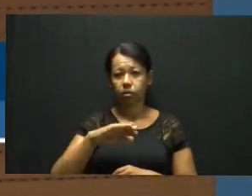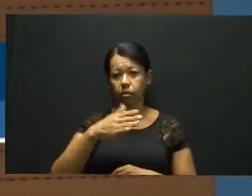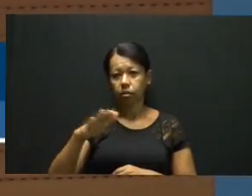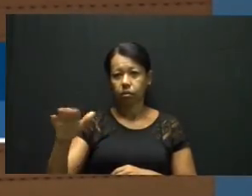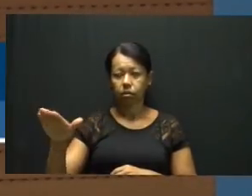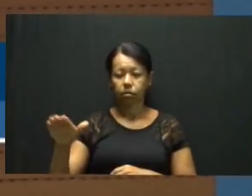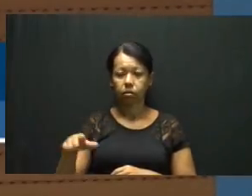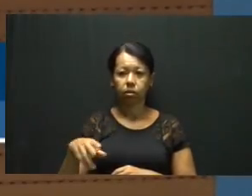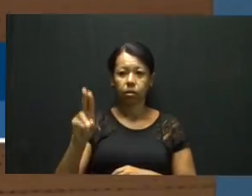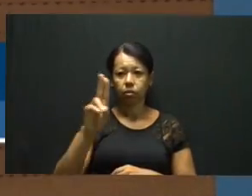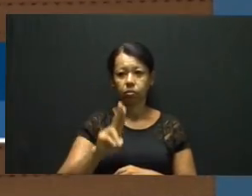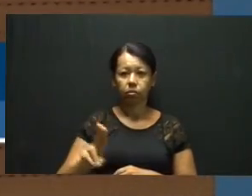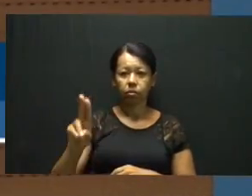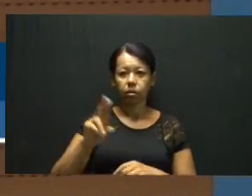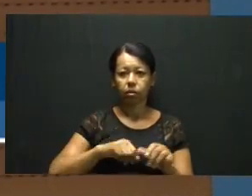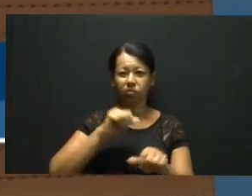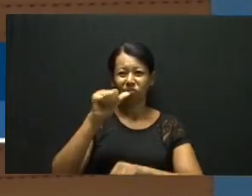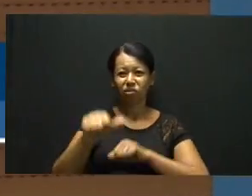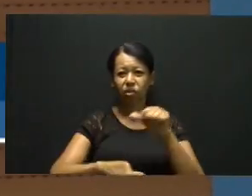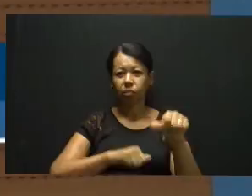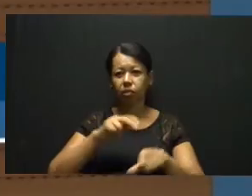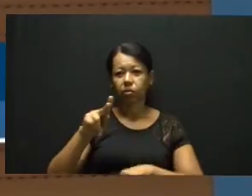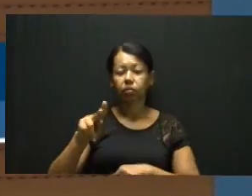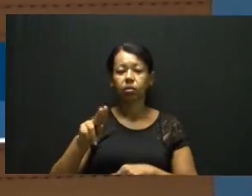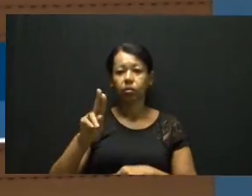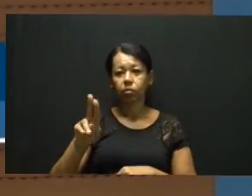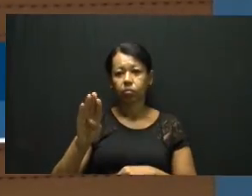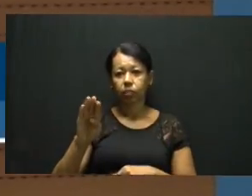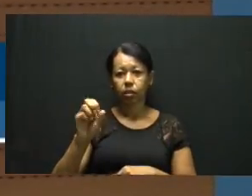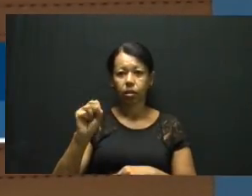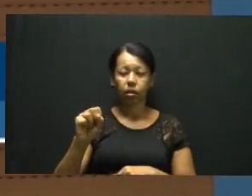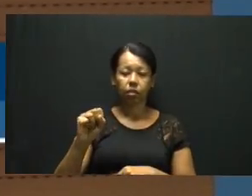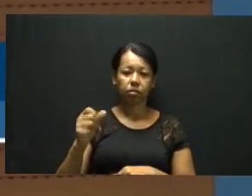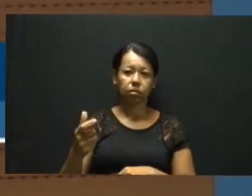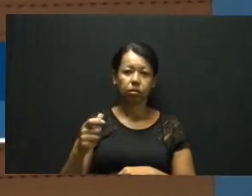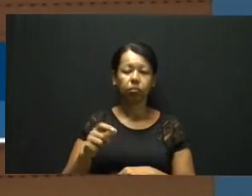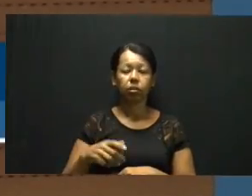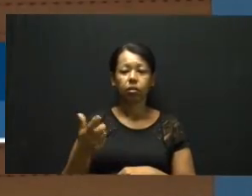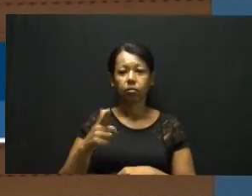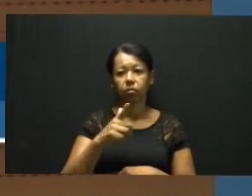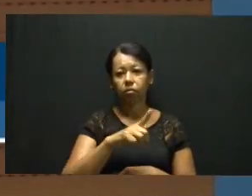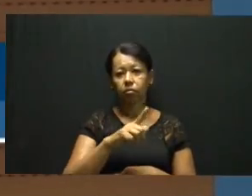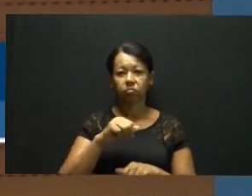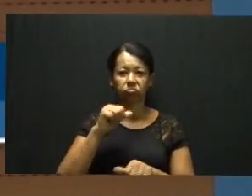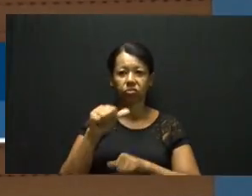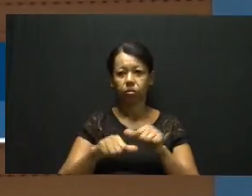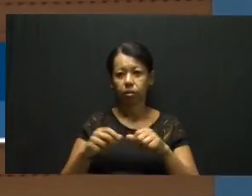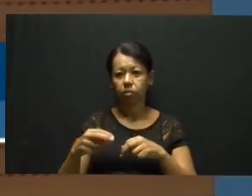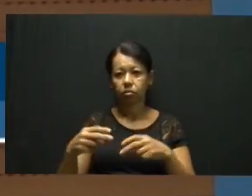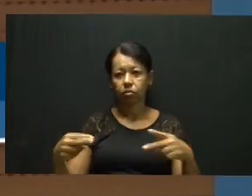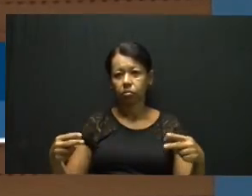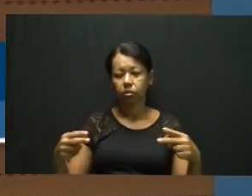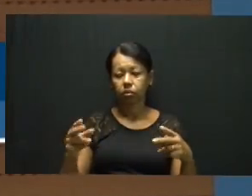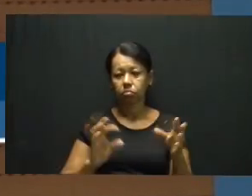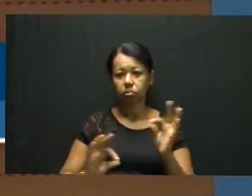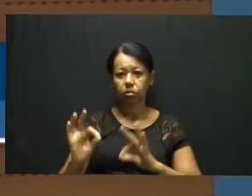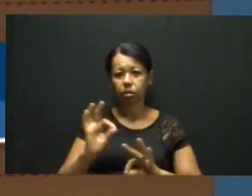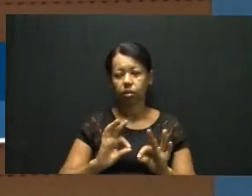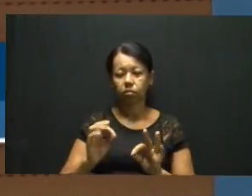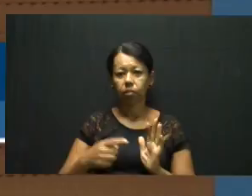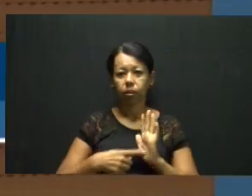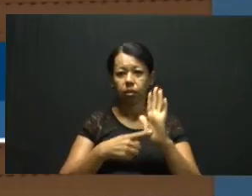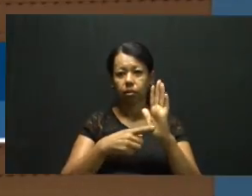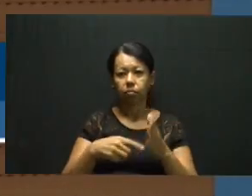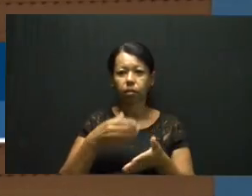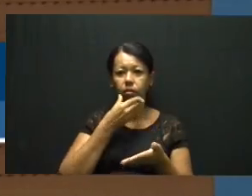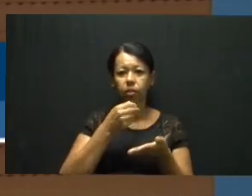gasto em reforma de unidades, compra de equipamentos e ambulâncias. Um documento com 110 páginas detalhado, o pleito foi apresentado pelo